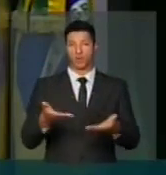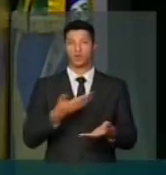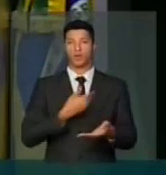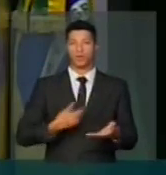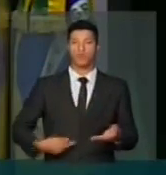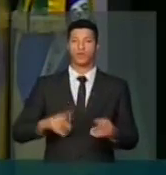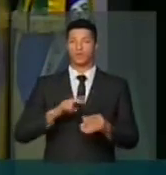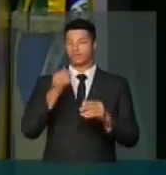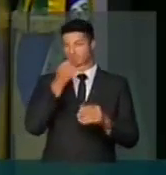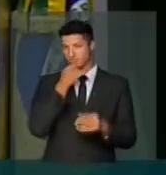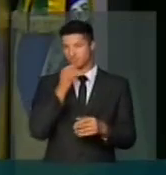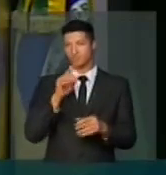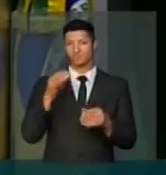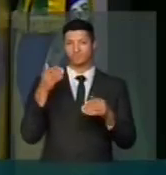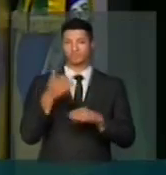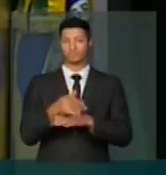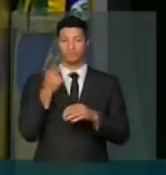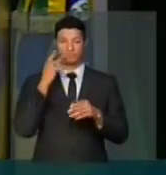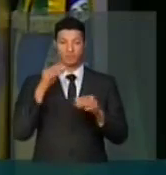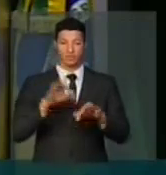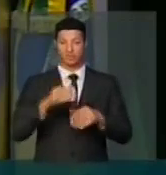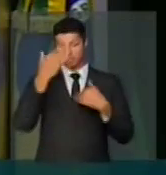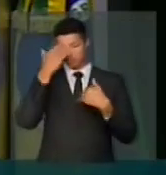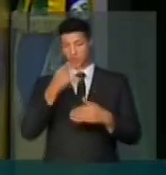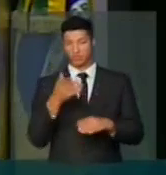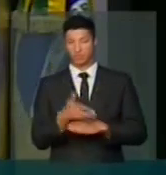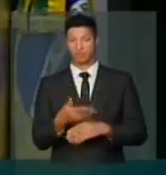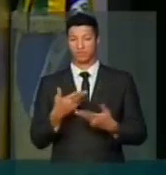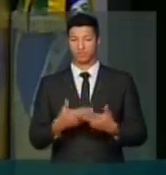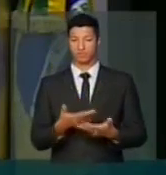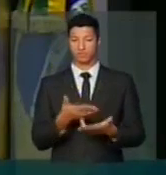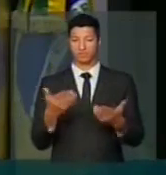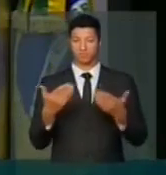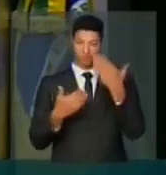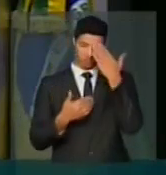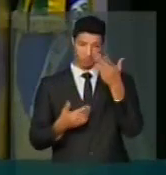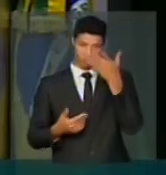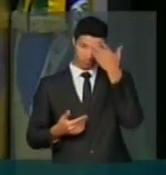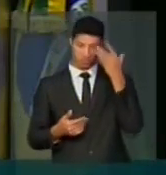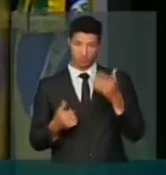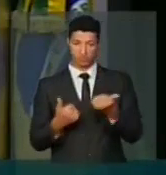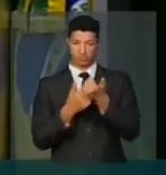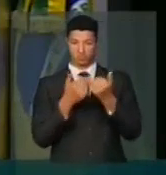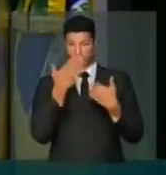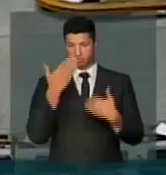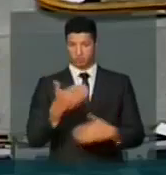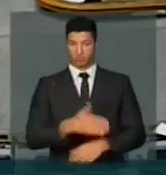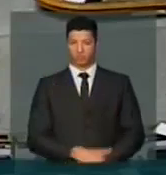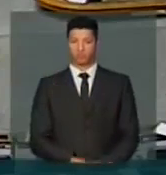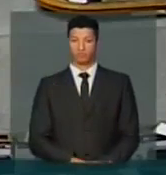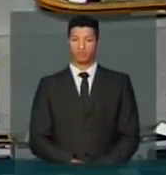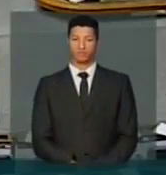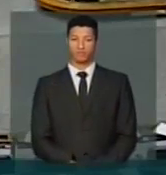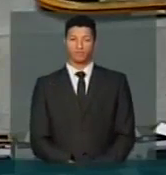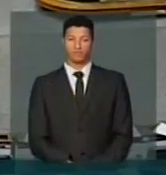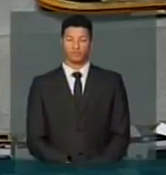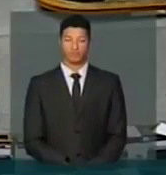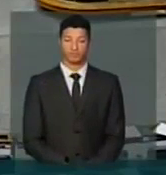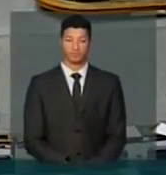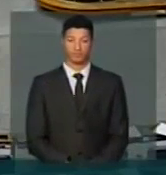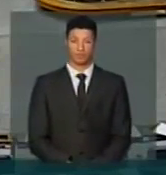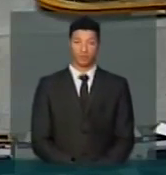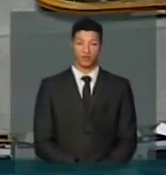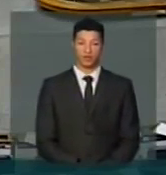ser, infelizmente, uma travessia para o deserto. Muito obrigado pela paciência de Vossa Excelência. Muito obrigado aos colegas que partilharam. Muito obrigado. Ouvimos o deputado Arthur